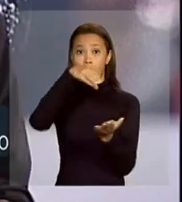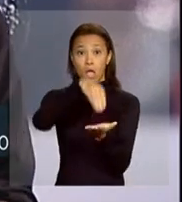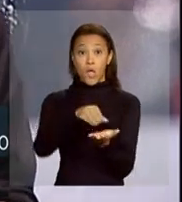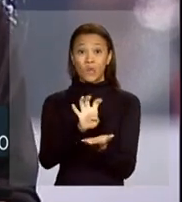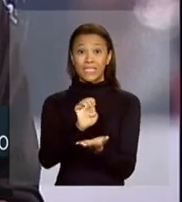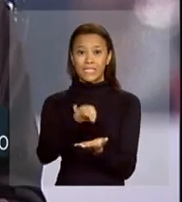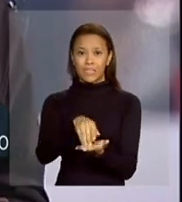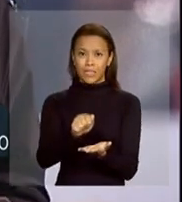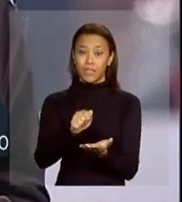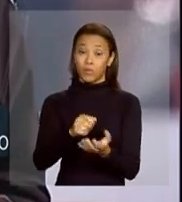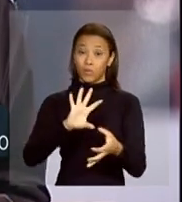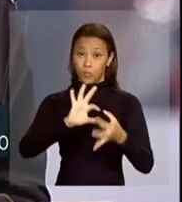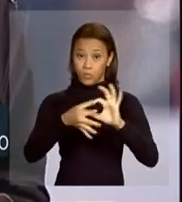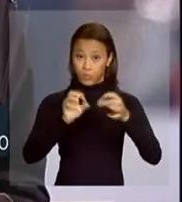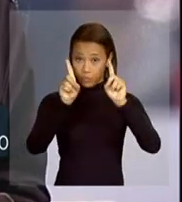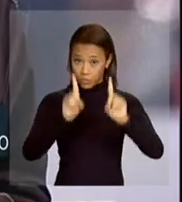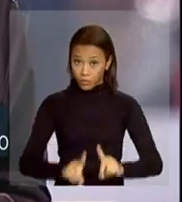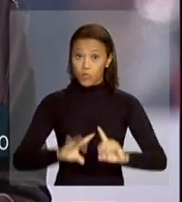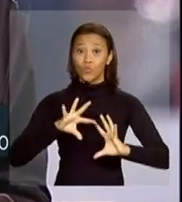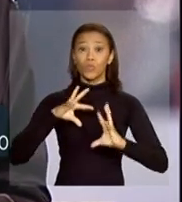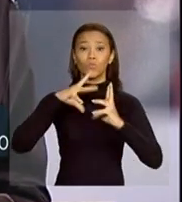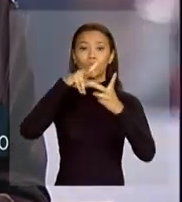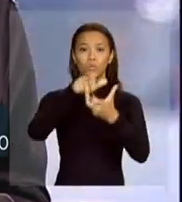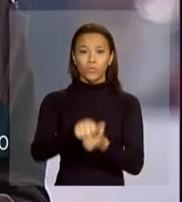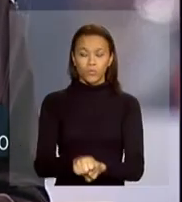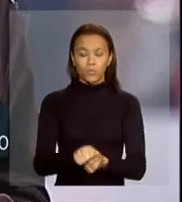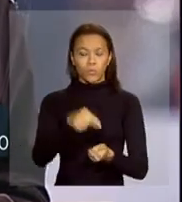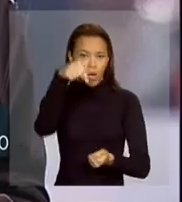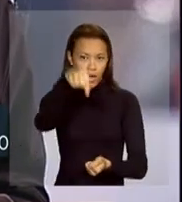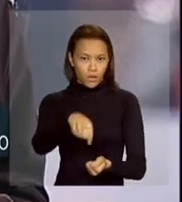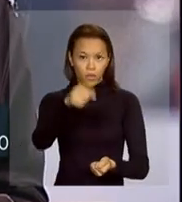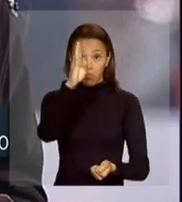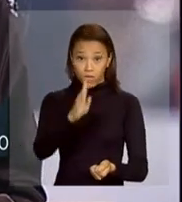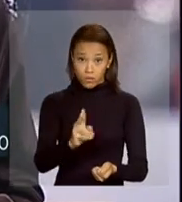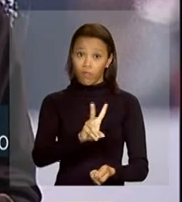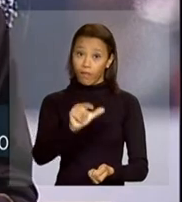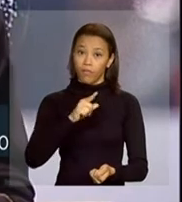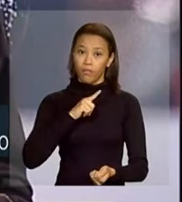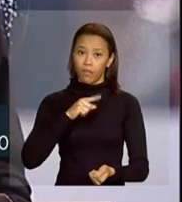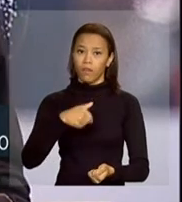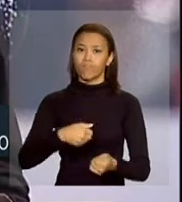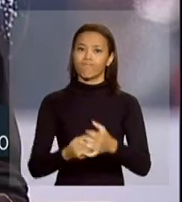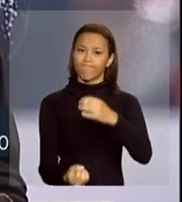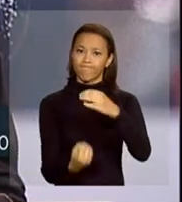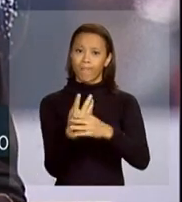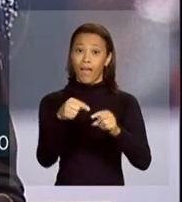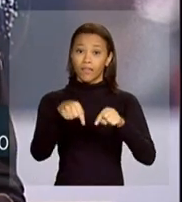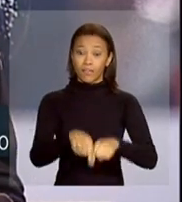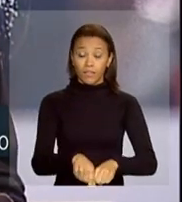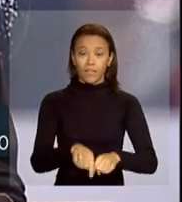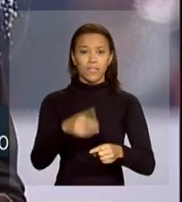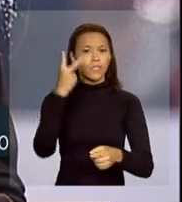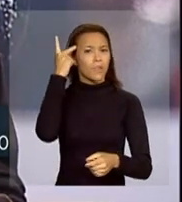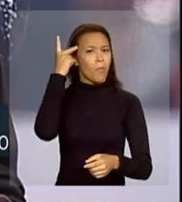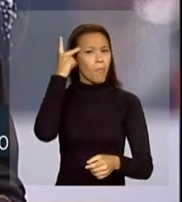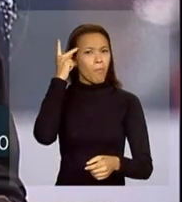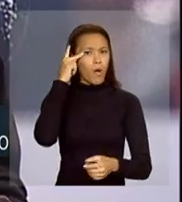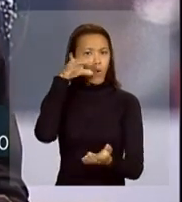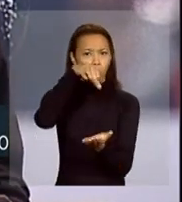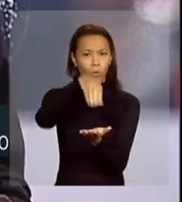mundo e o Brasil será em São Paulo no centro